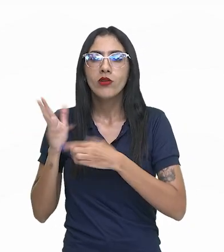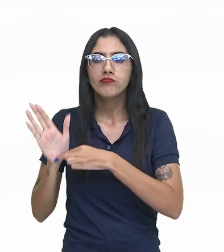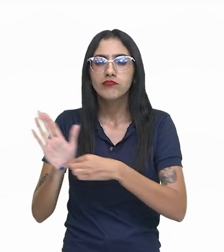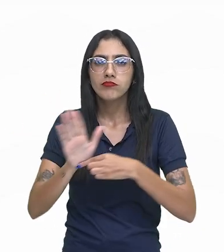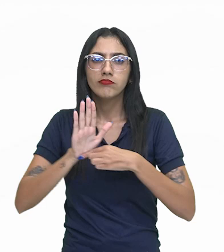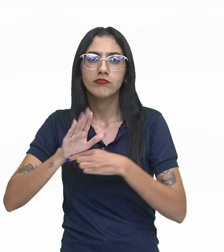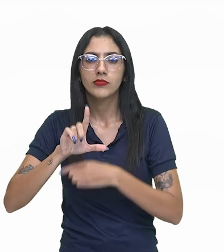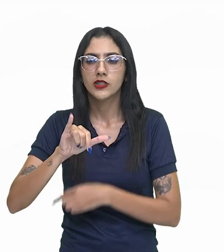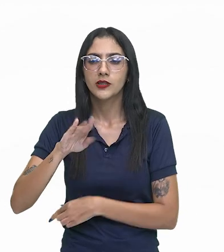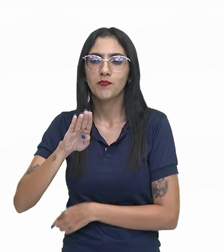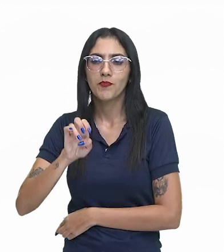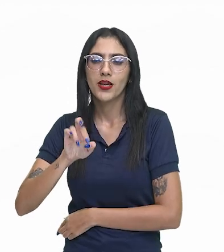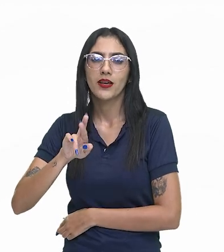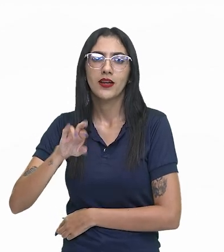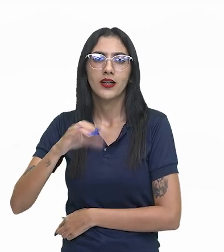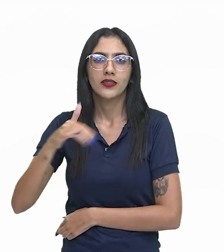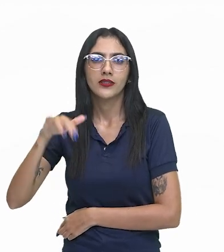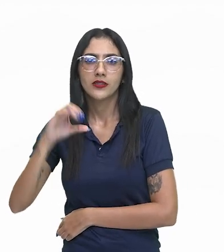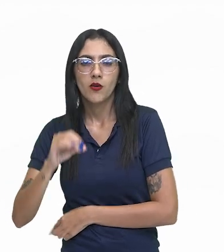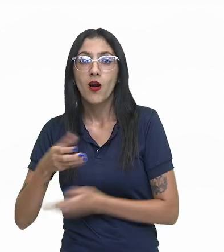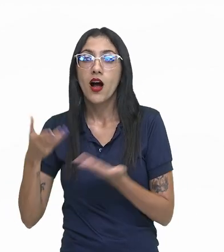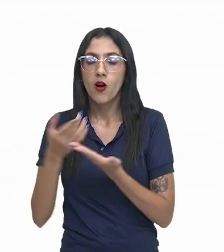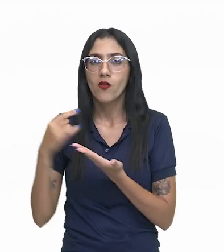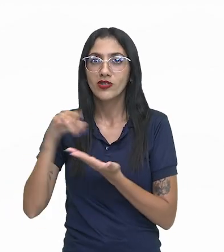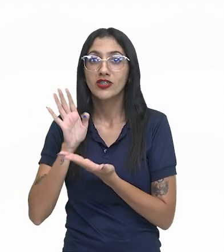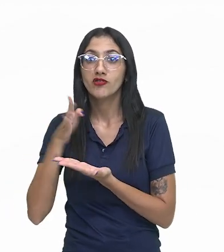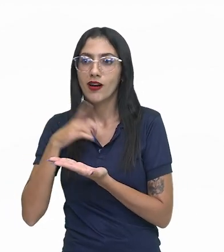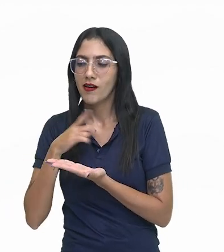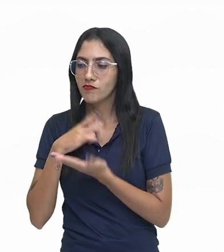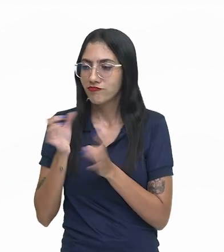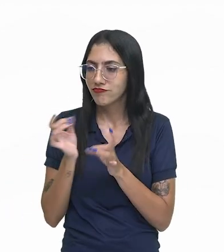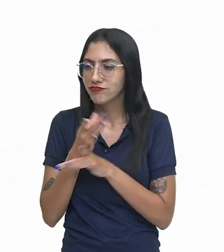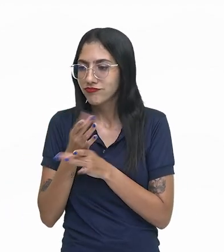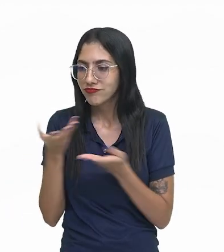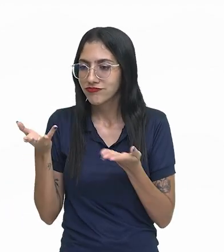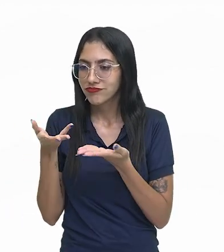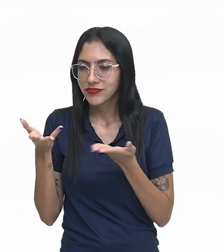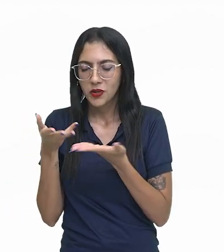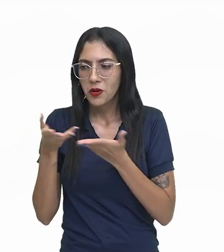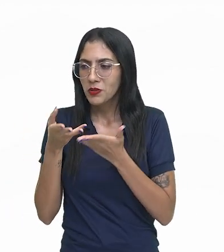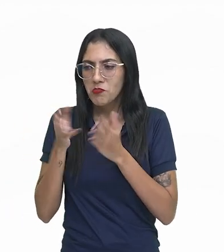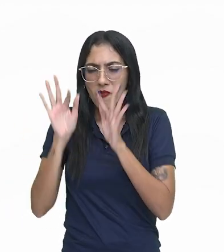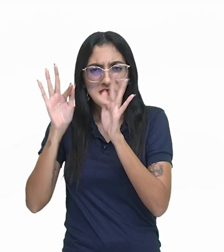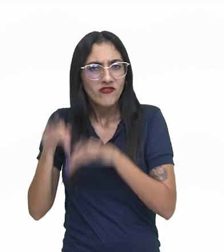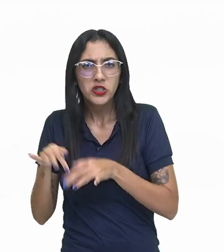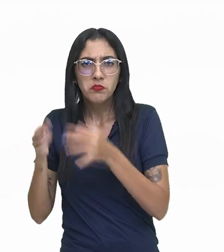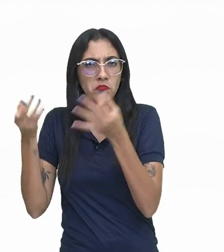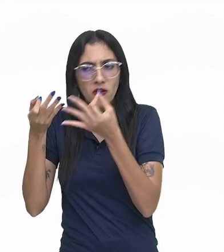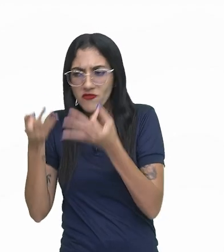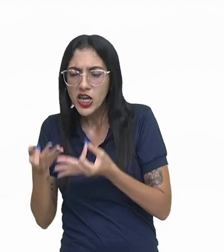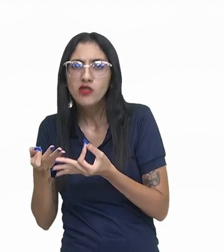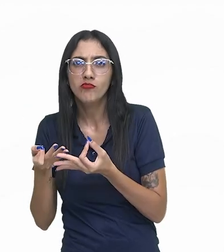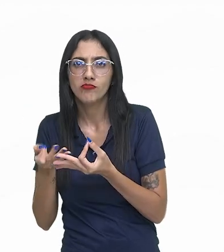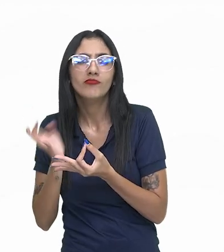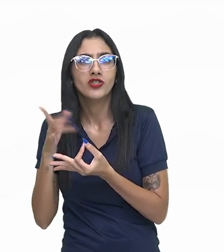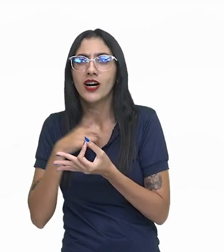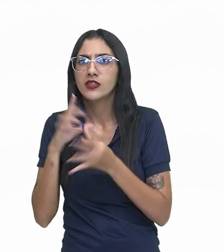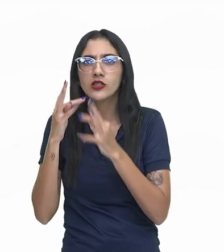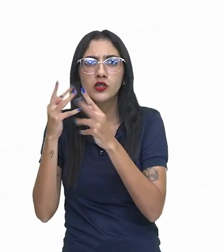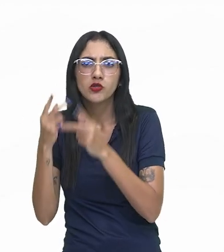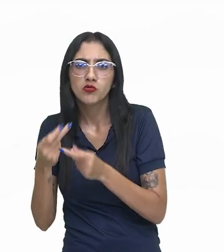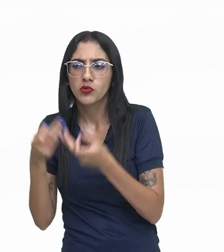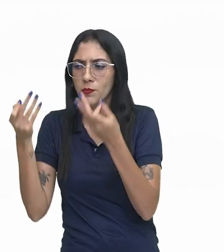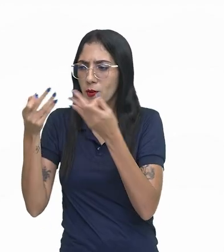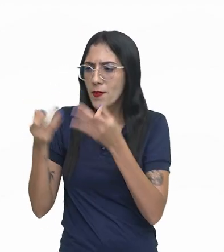liberação. Você chegou ao resultado esperado e sente que não há mais o que acrescentar à sua obra, pois ela já apresenta a